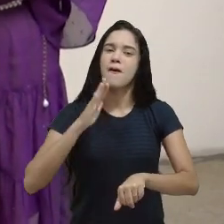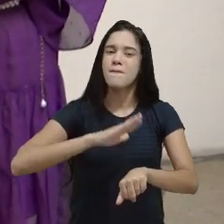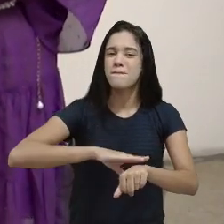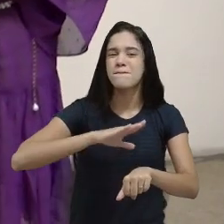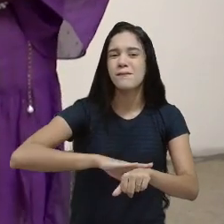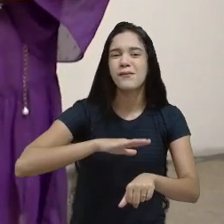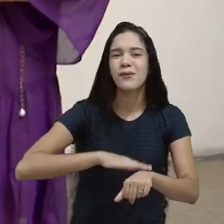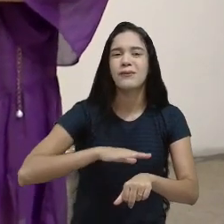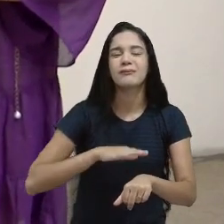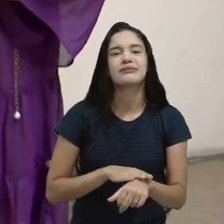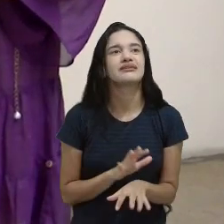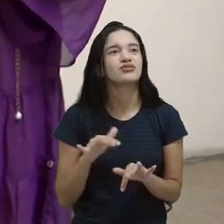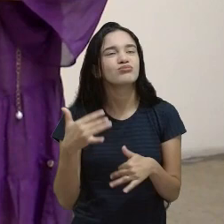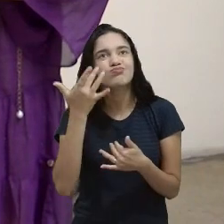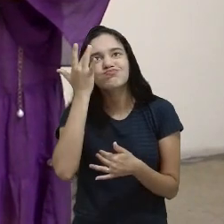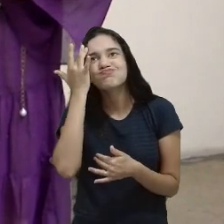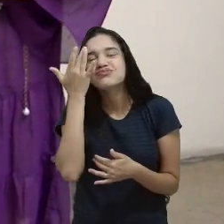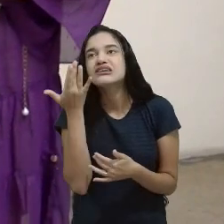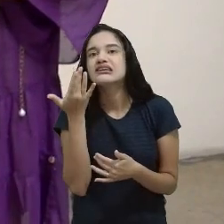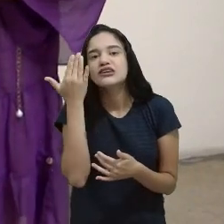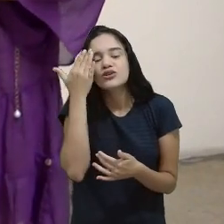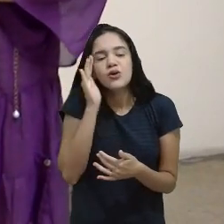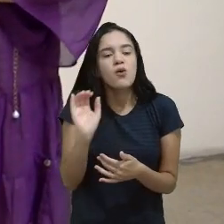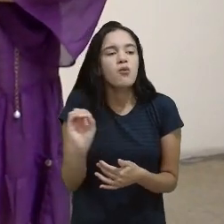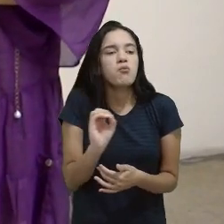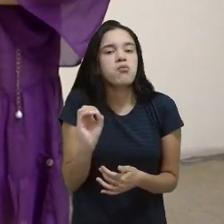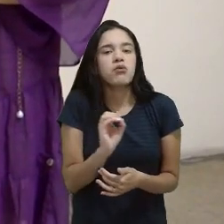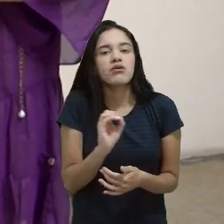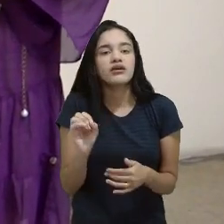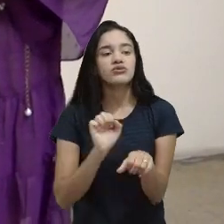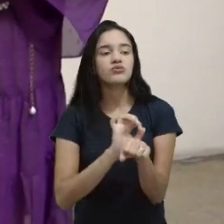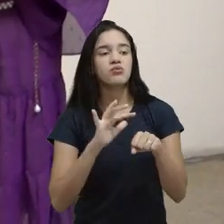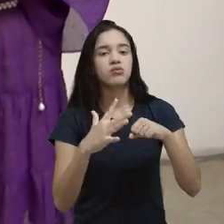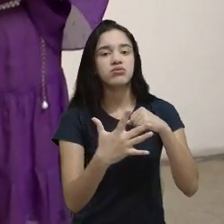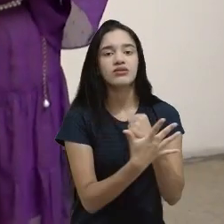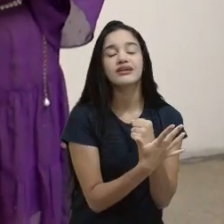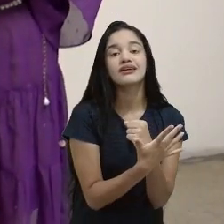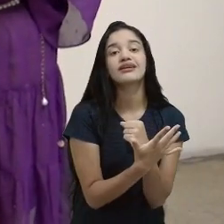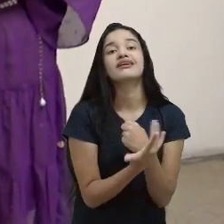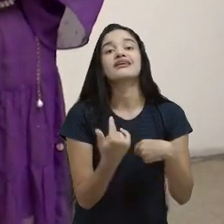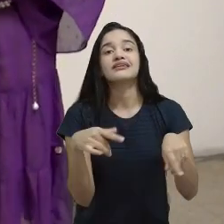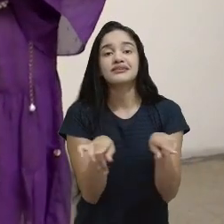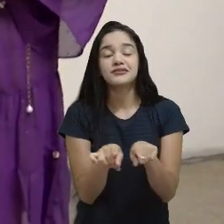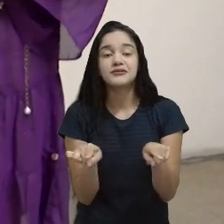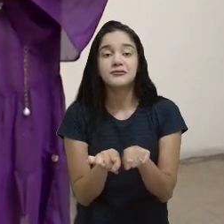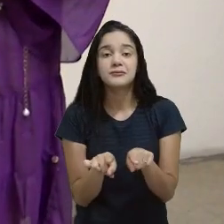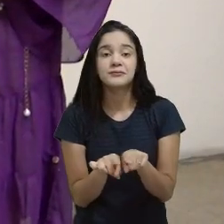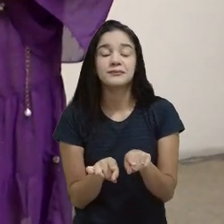de tantas incertezas, saindo de uma pandemia, ainda com tantos